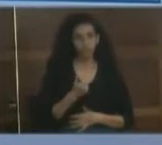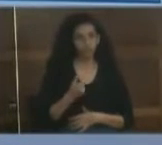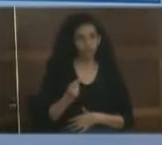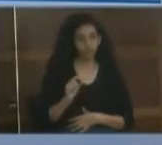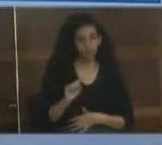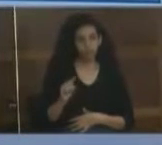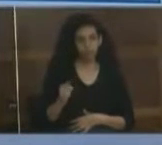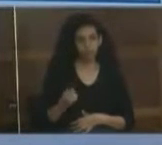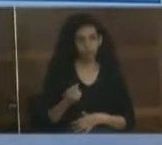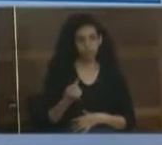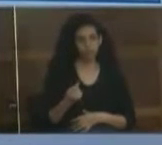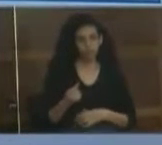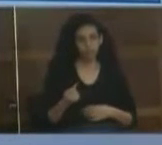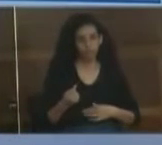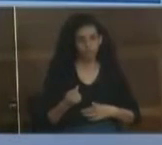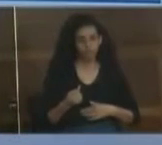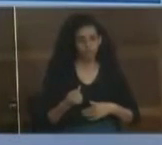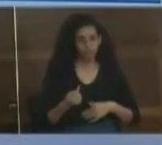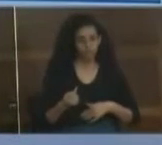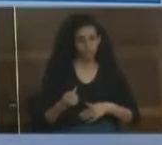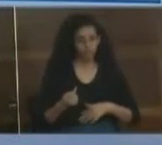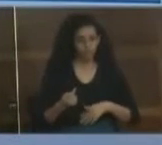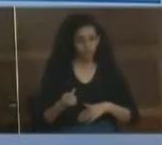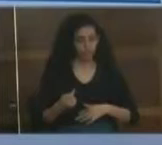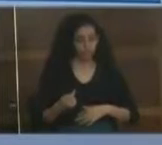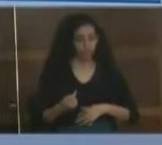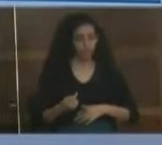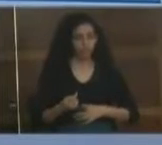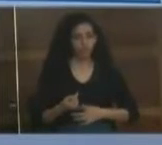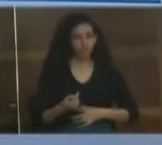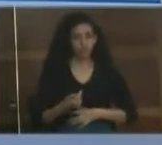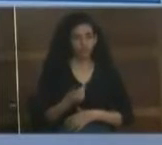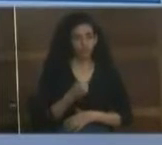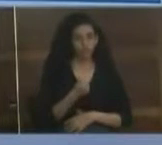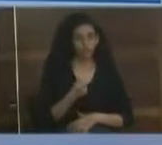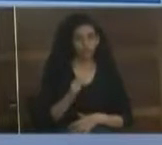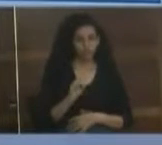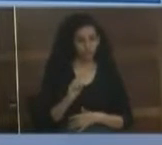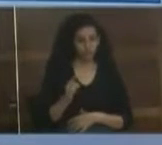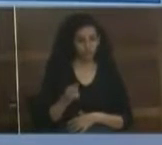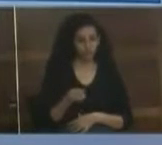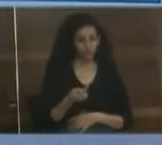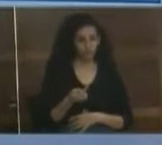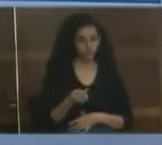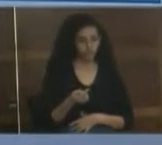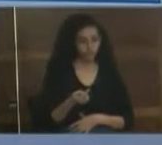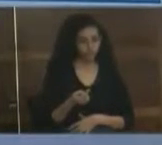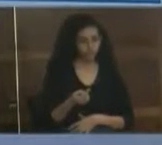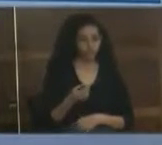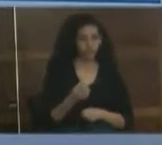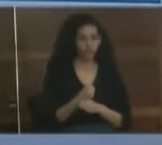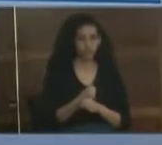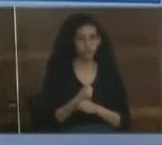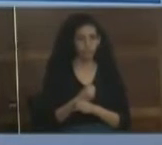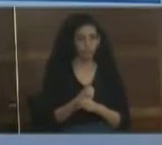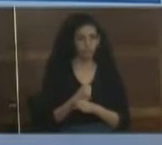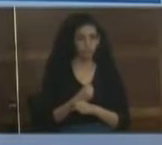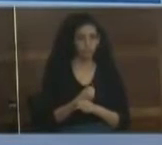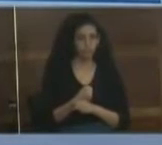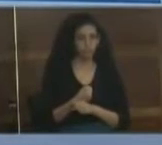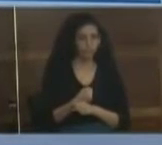10373 reais despesa empenhada até o terceiro quadrimestre 10.363 reais obras e